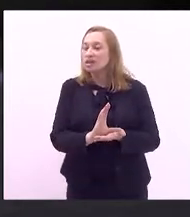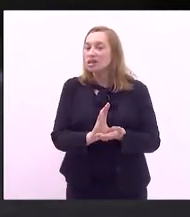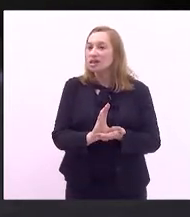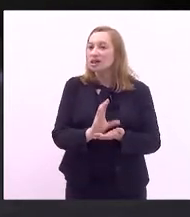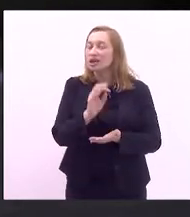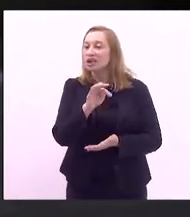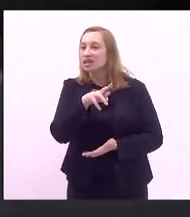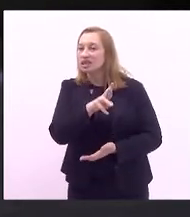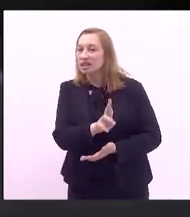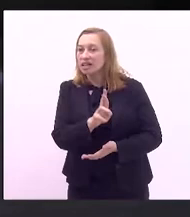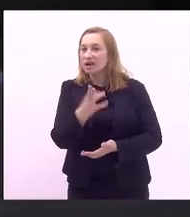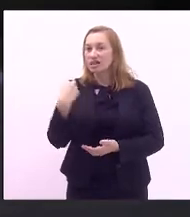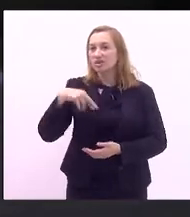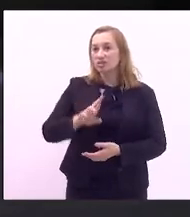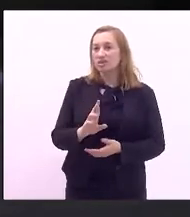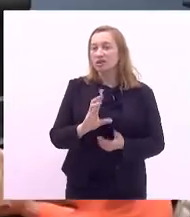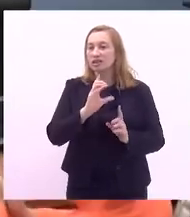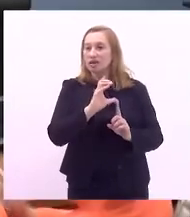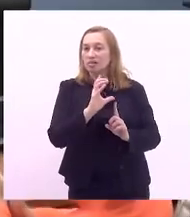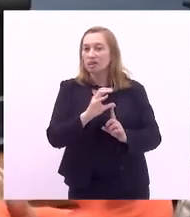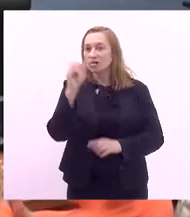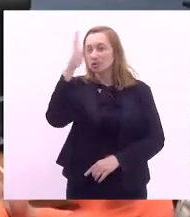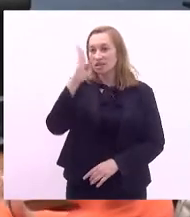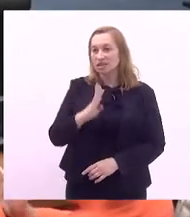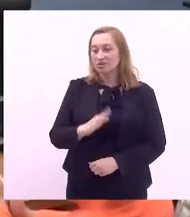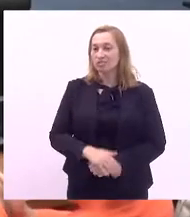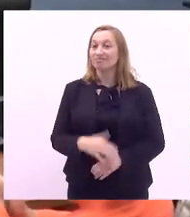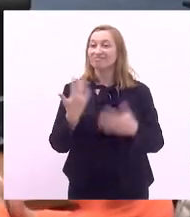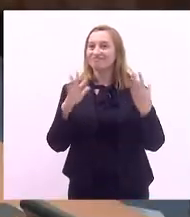da ordem dos capelães do Brasil